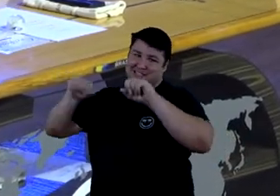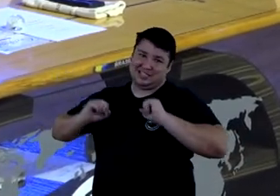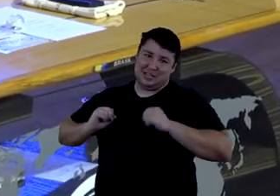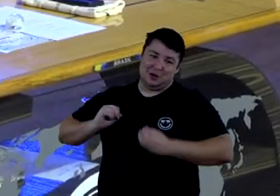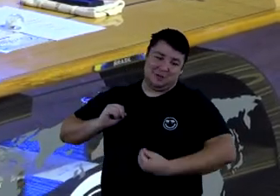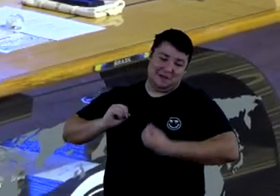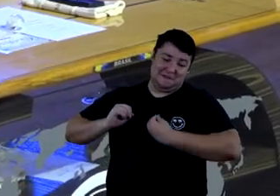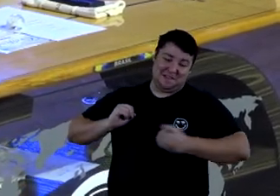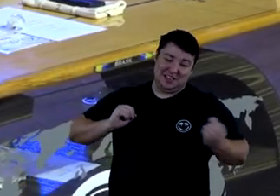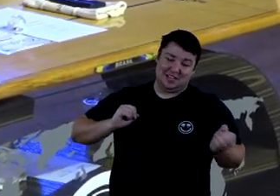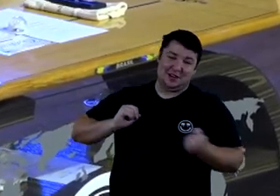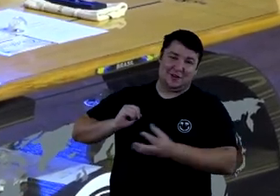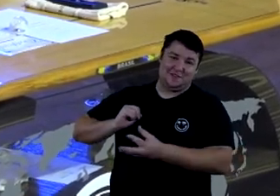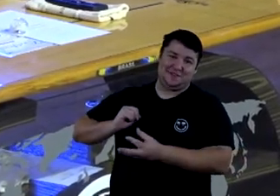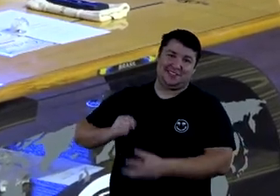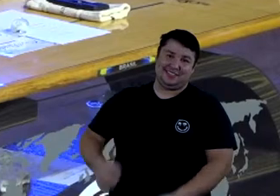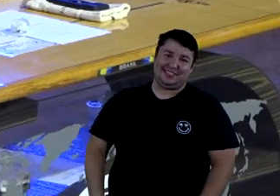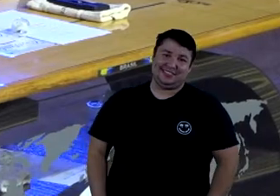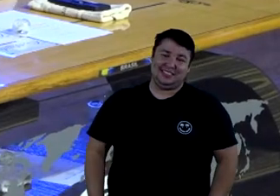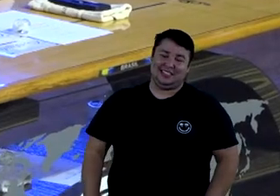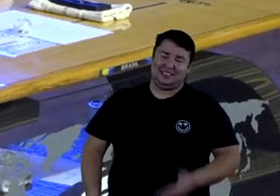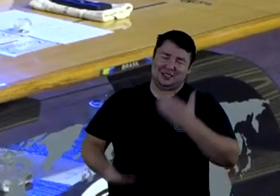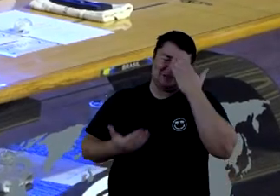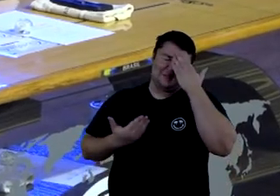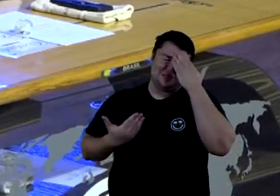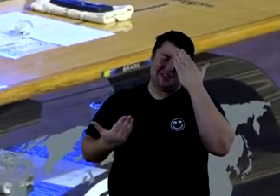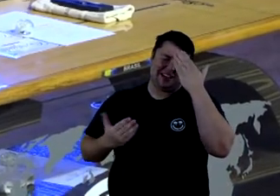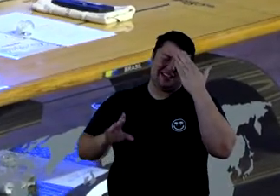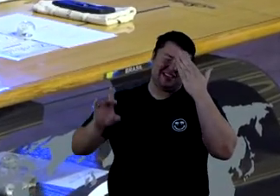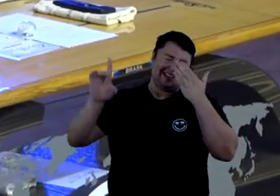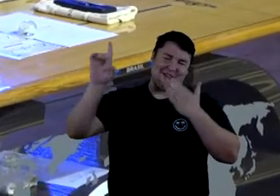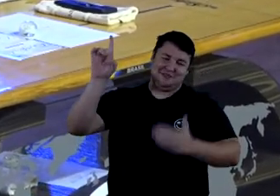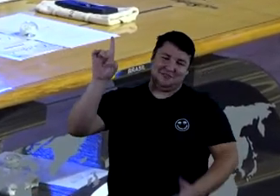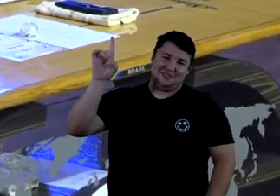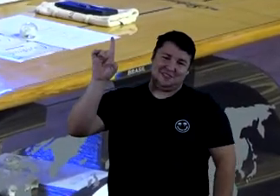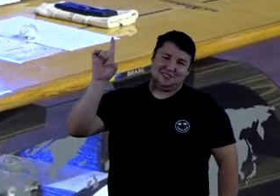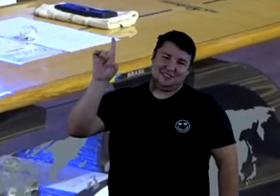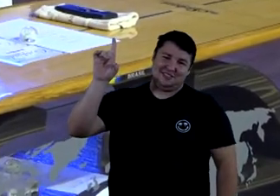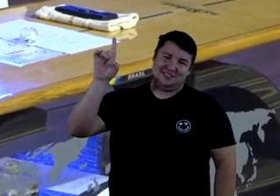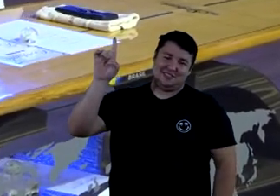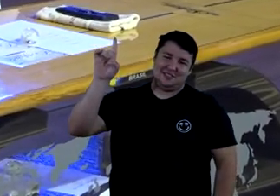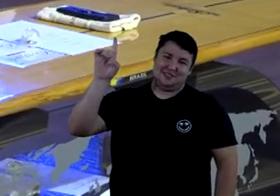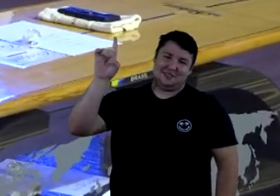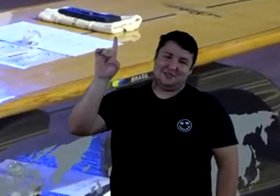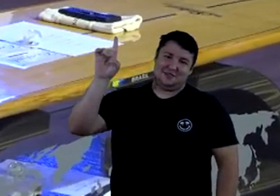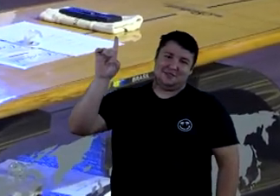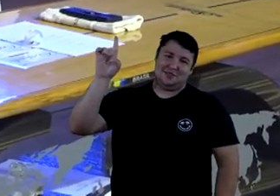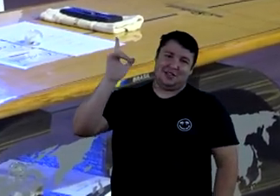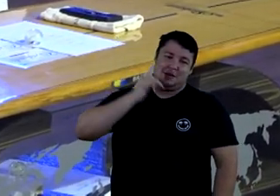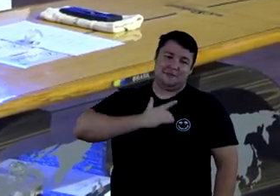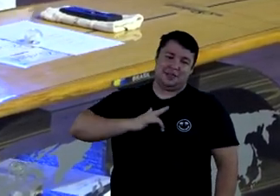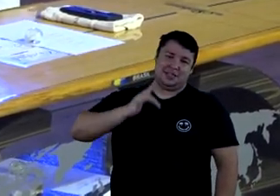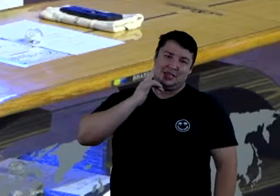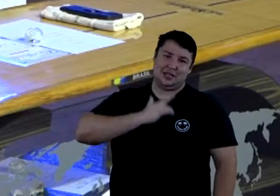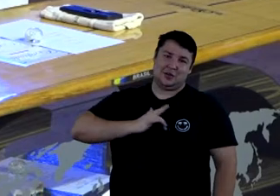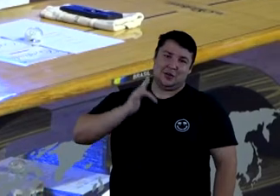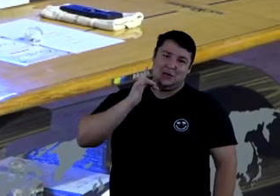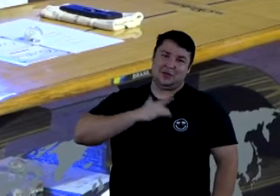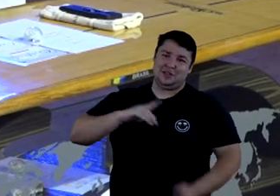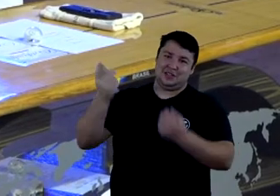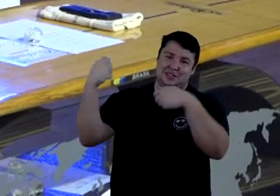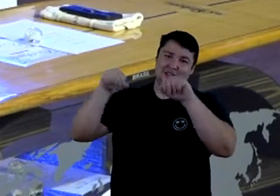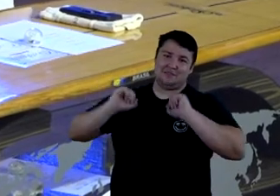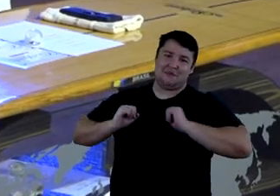novas. Sou muito grata a Deus por ter tido misericórdia, ter nos